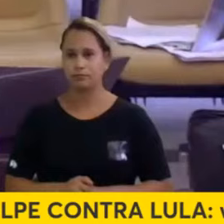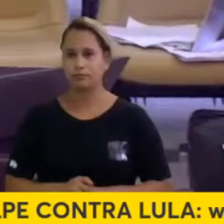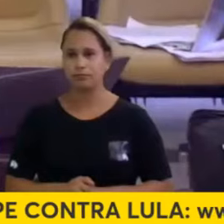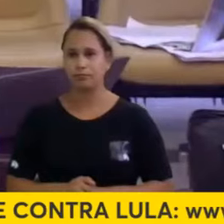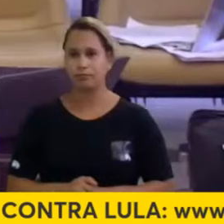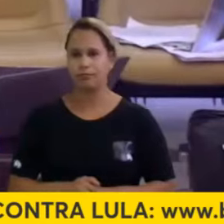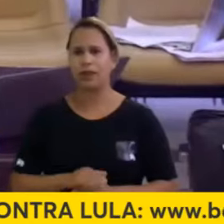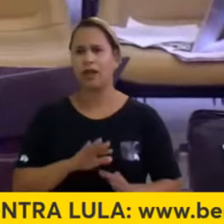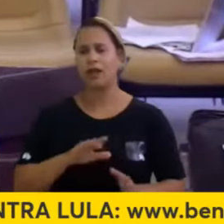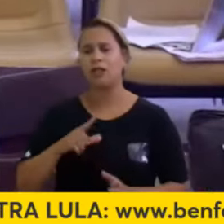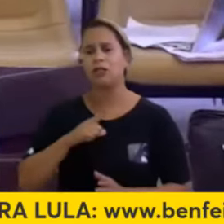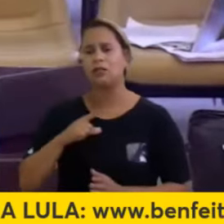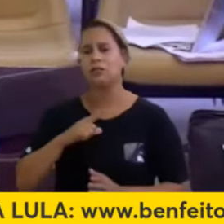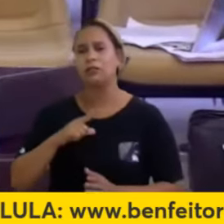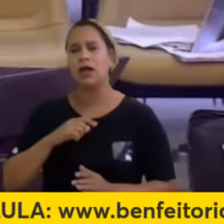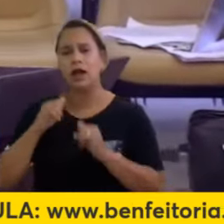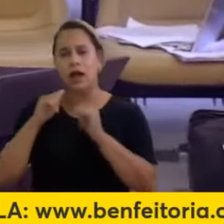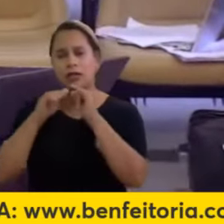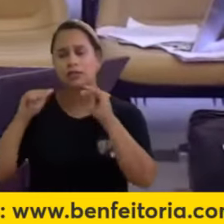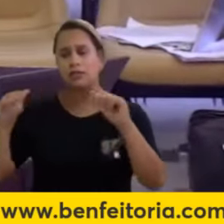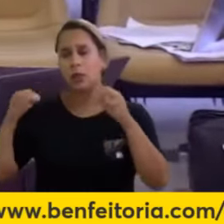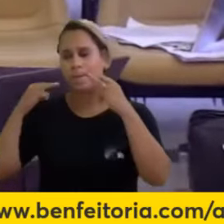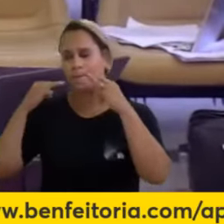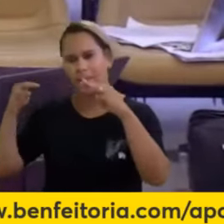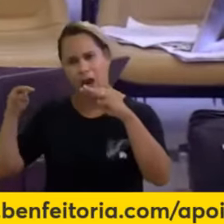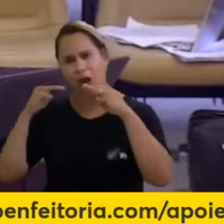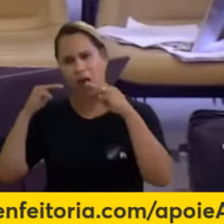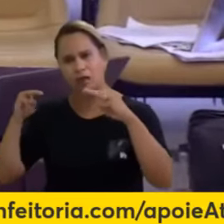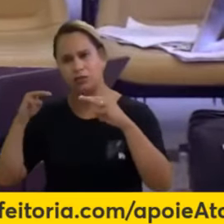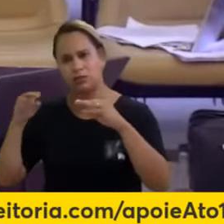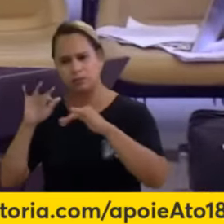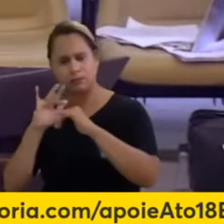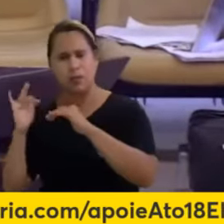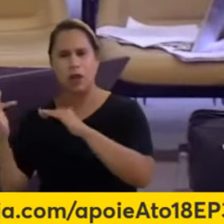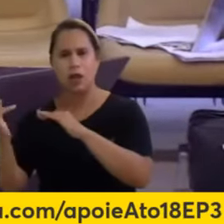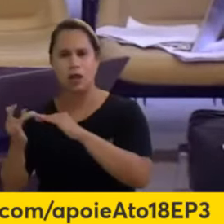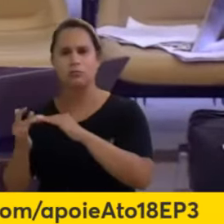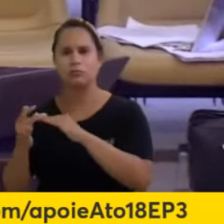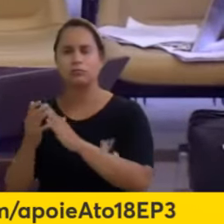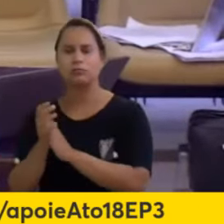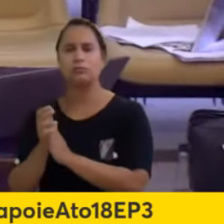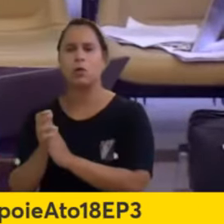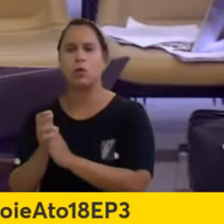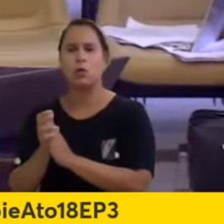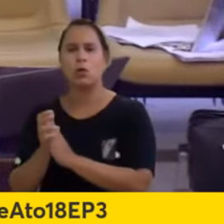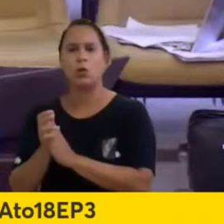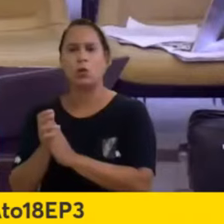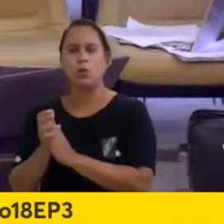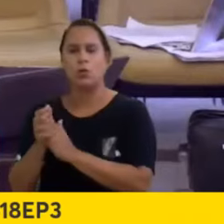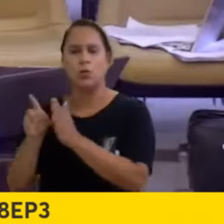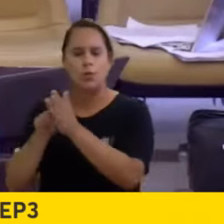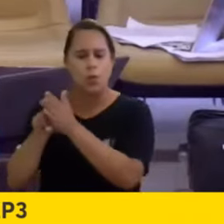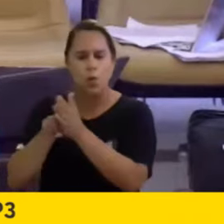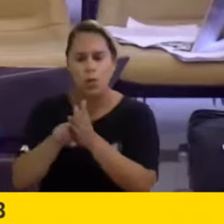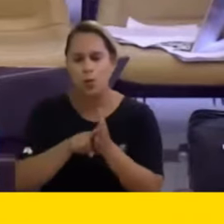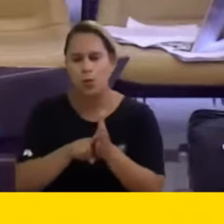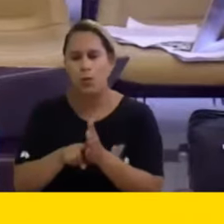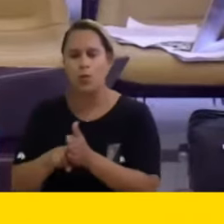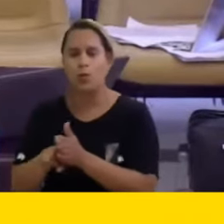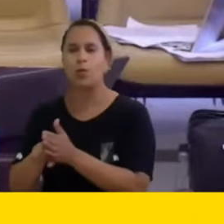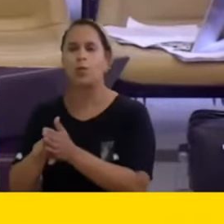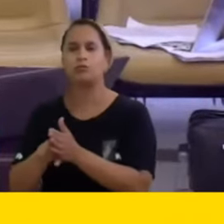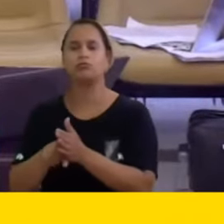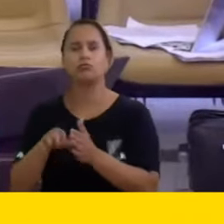marketing de de redes sociais monitoramento ela fez monitoramento de rede pro bivar pro bozela candidato Federal para